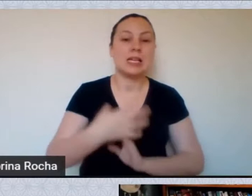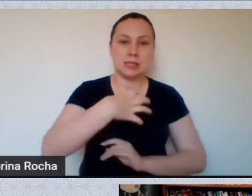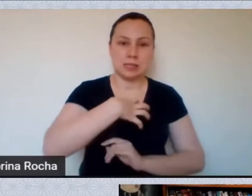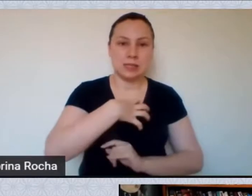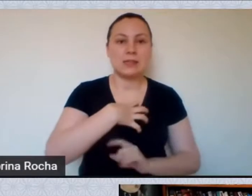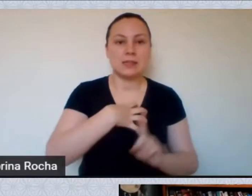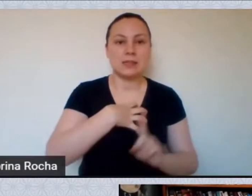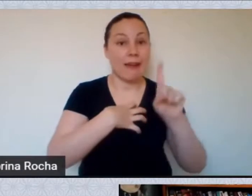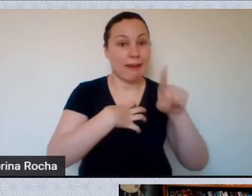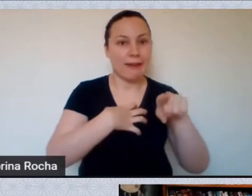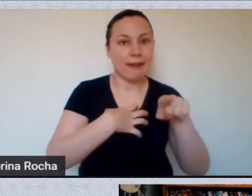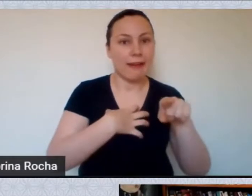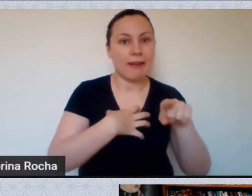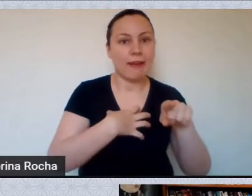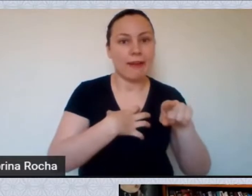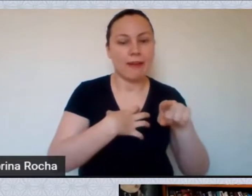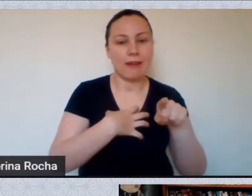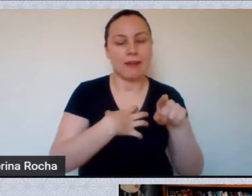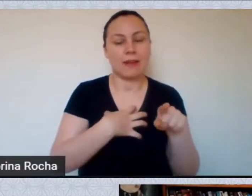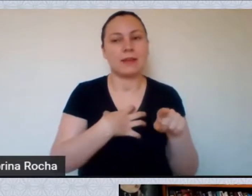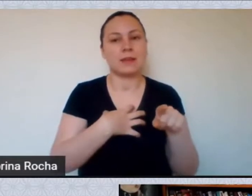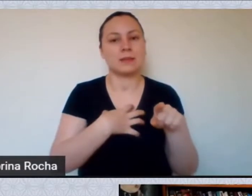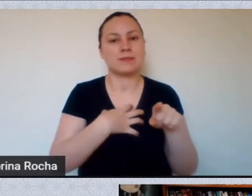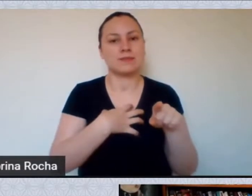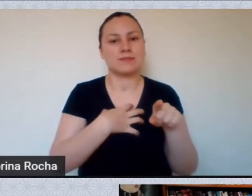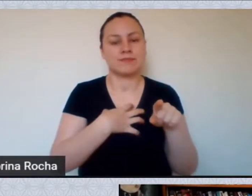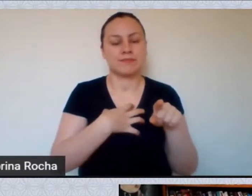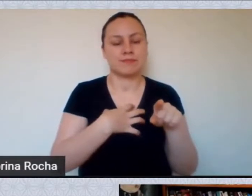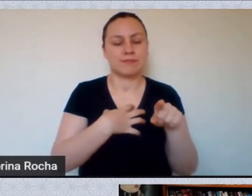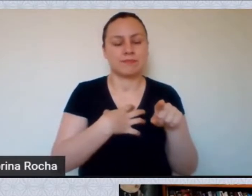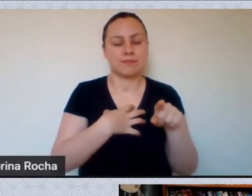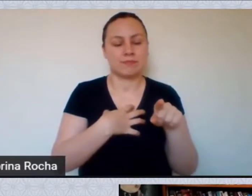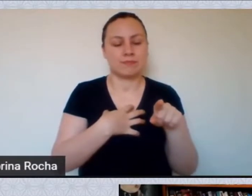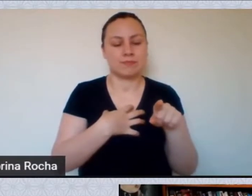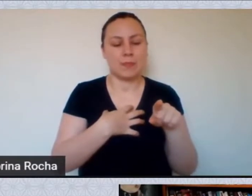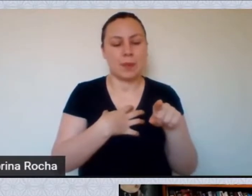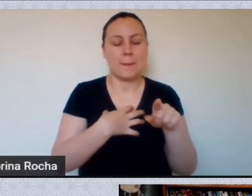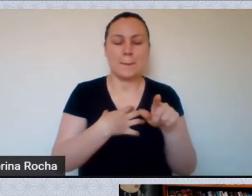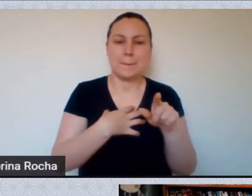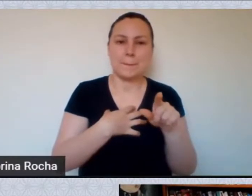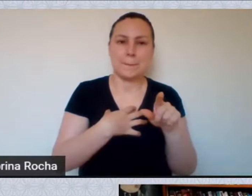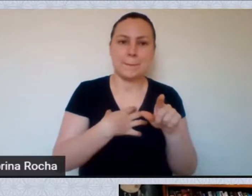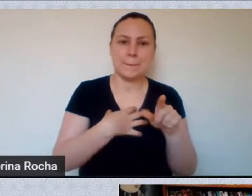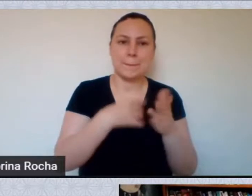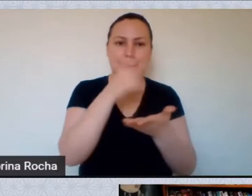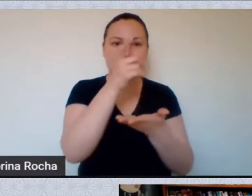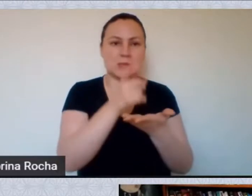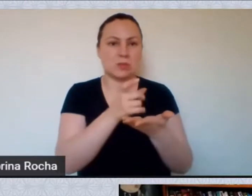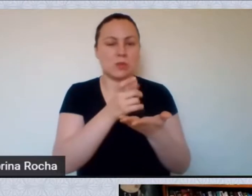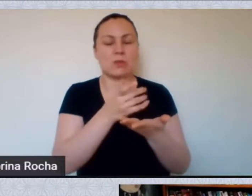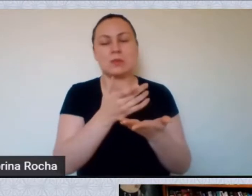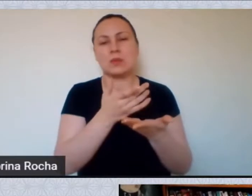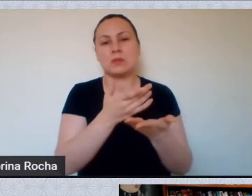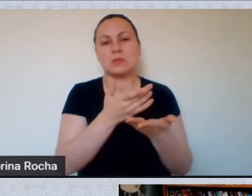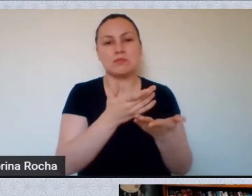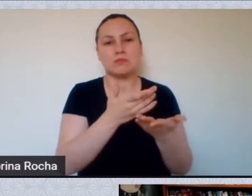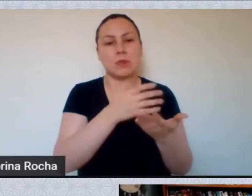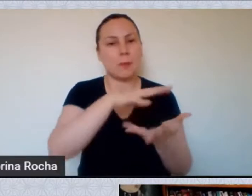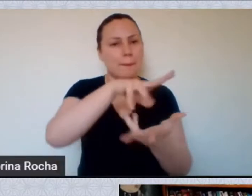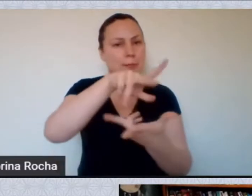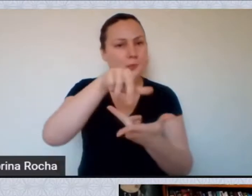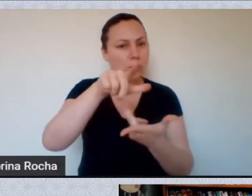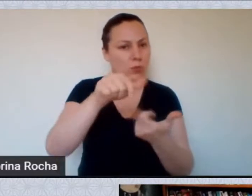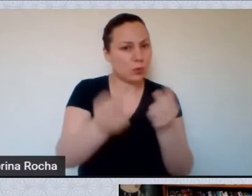esse olhar, né? Ela é criada por pessoas de todos os lugares do mundo,